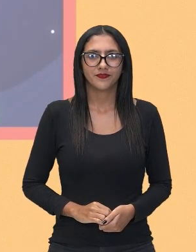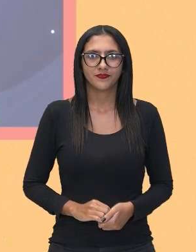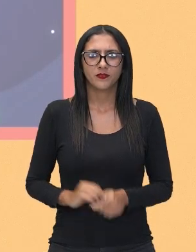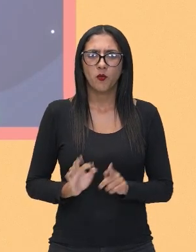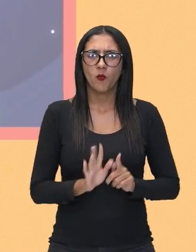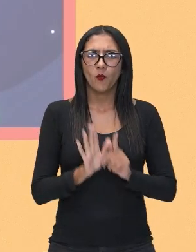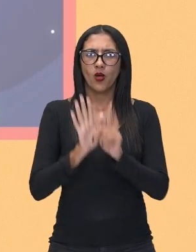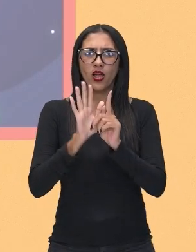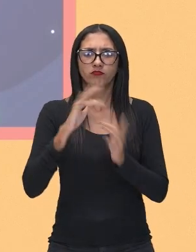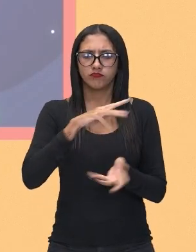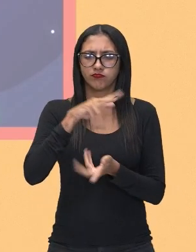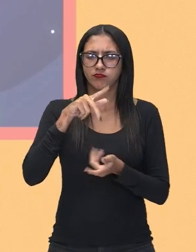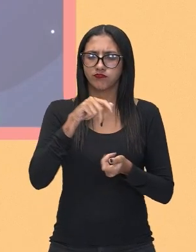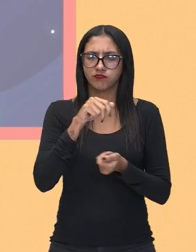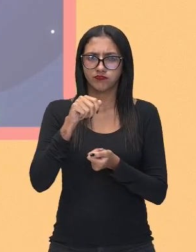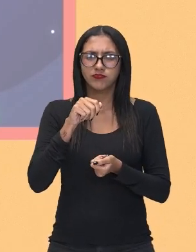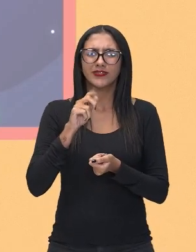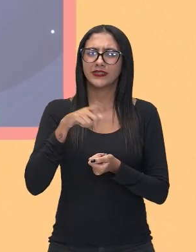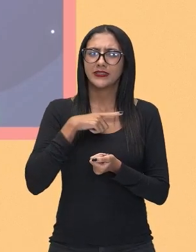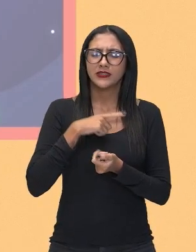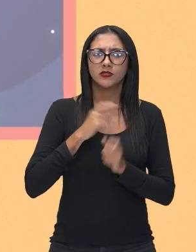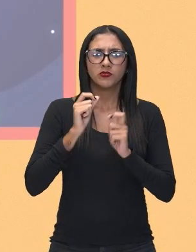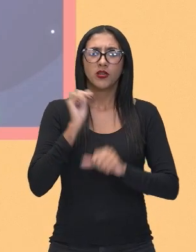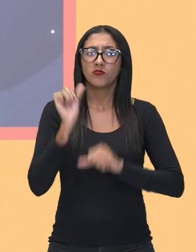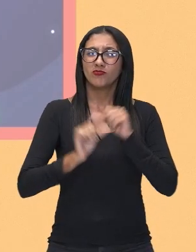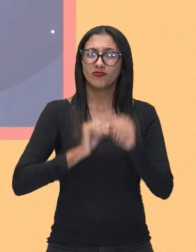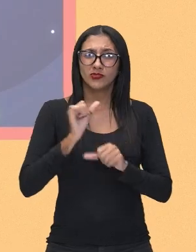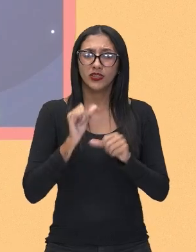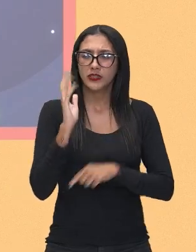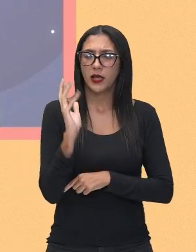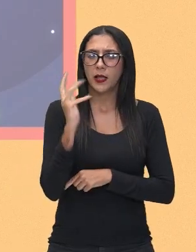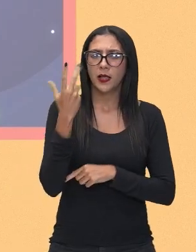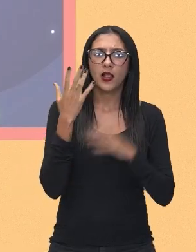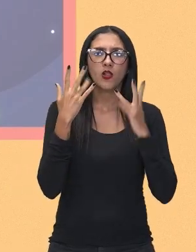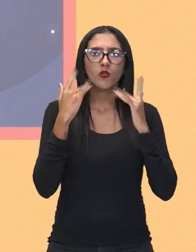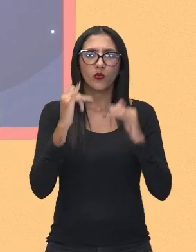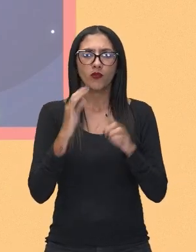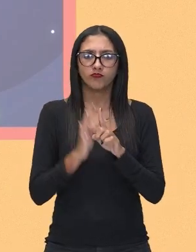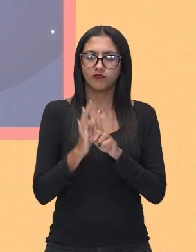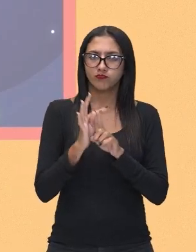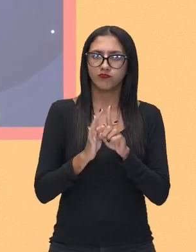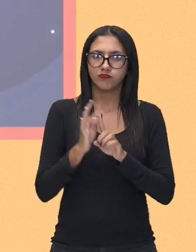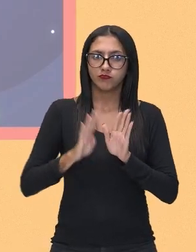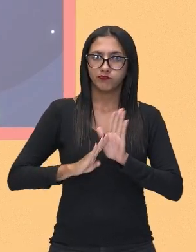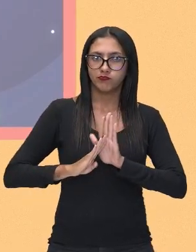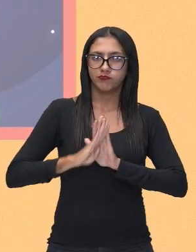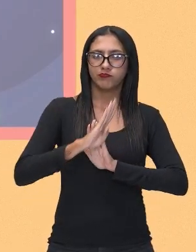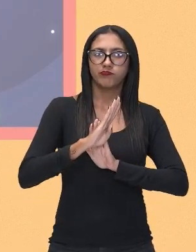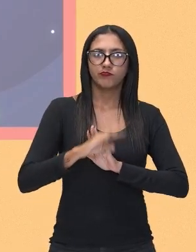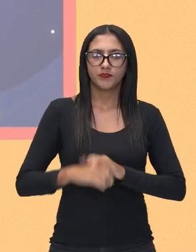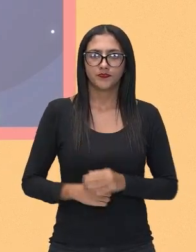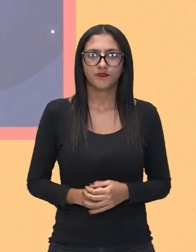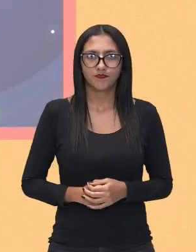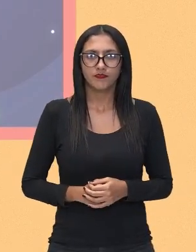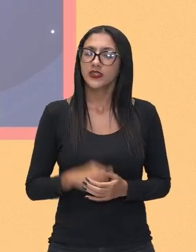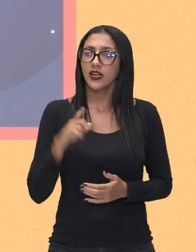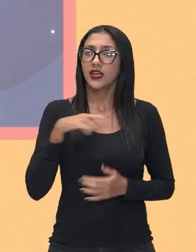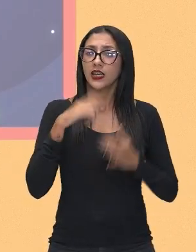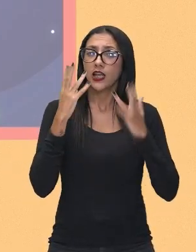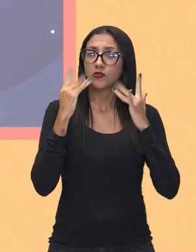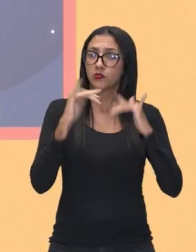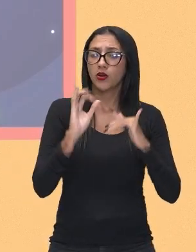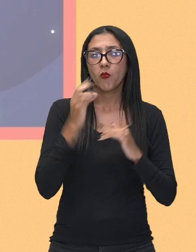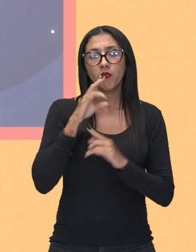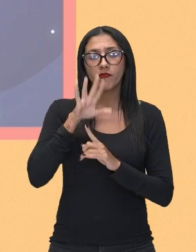global, fenômeno caracterizado pelas alterações climáticas e o aumento da temperatura média do planeta, por fatores naturais ou